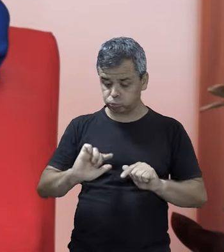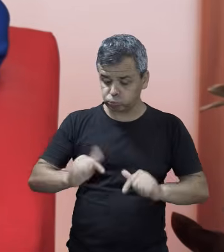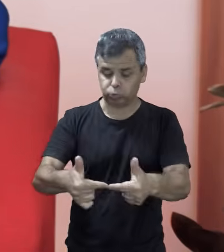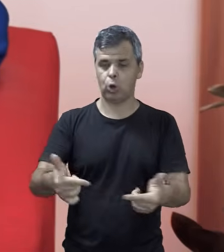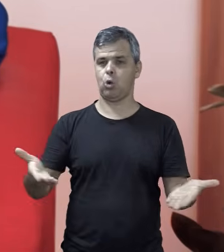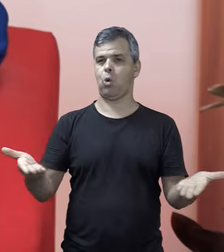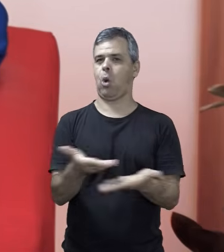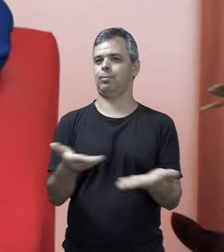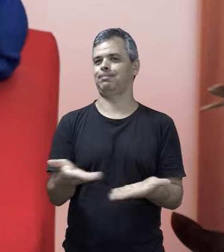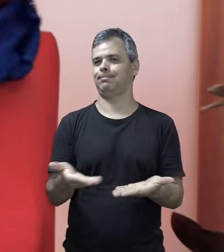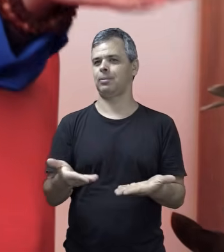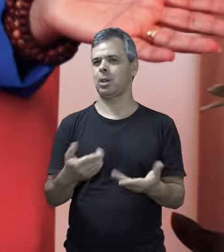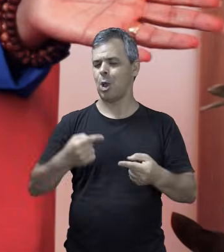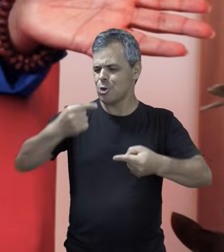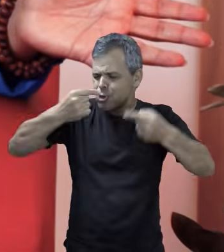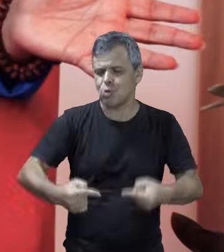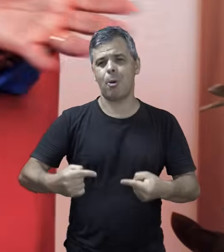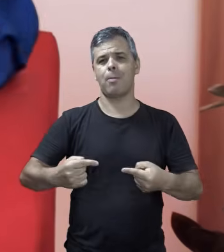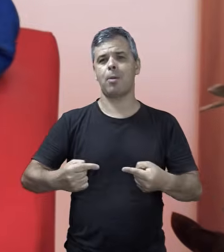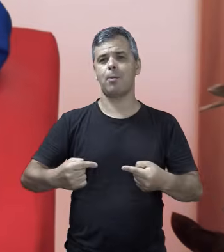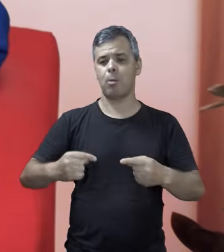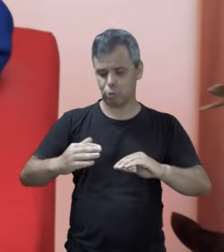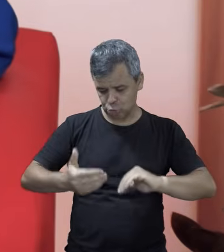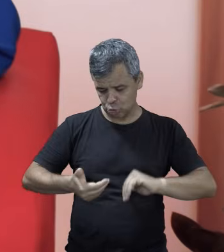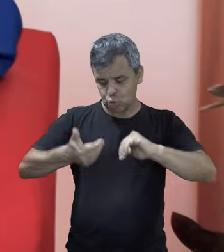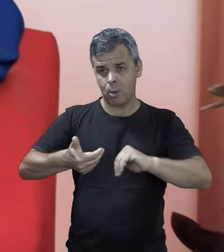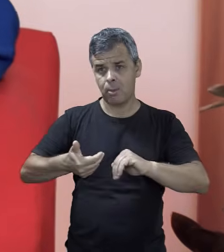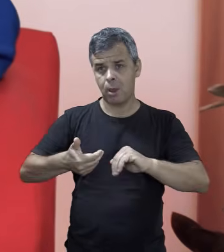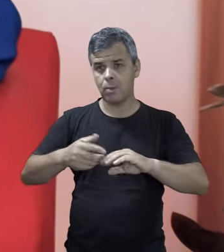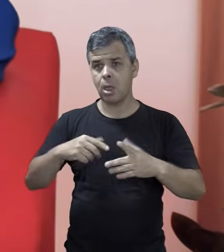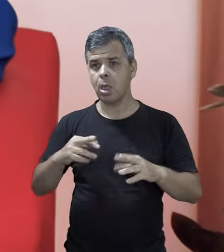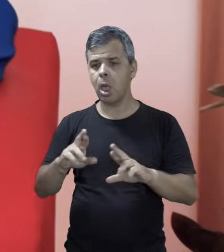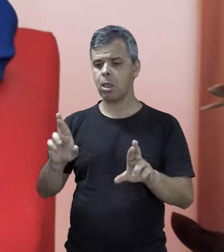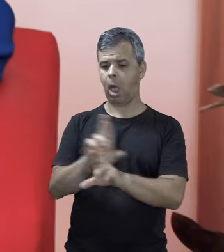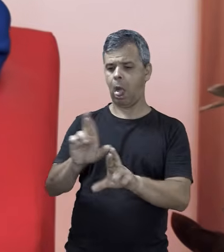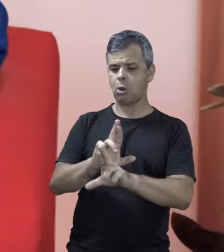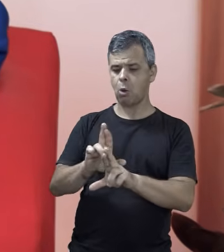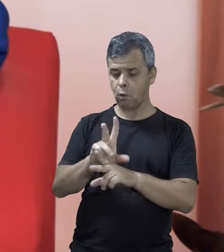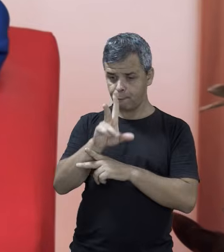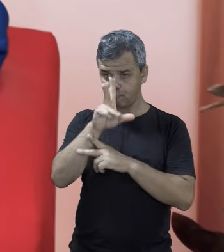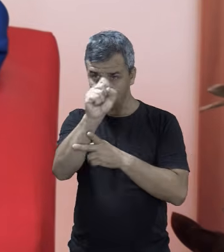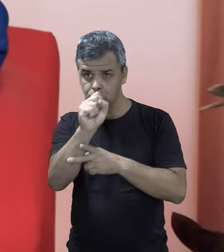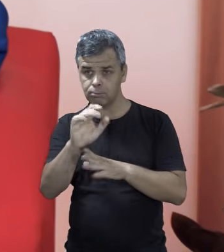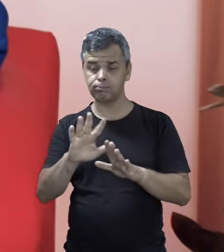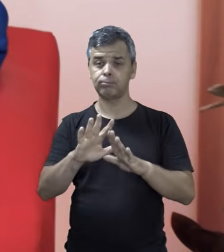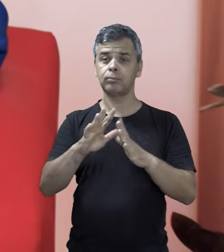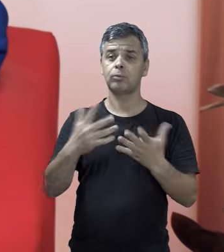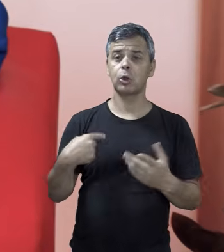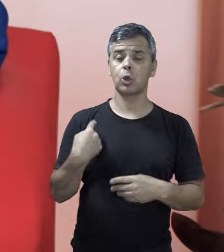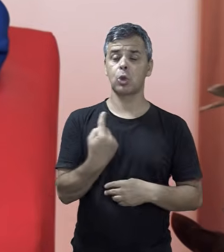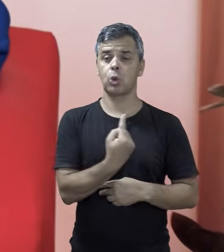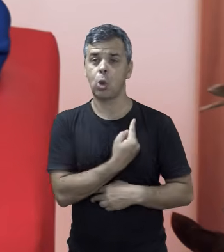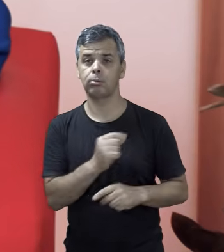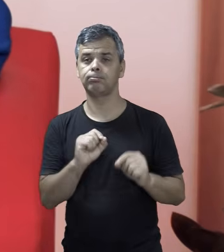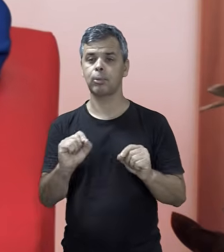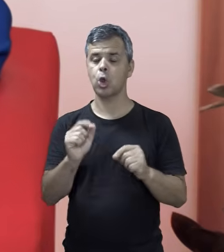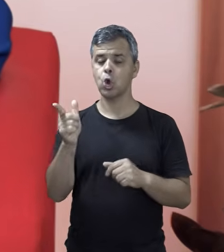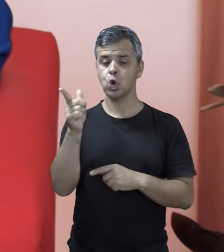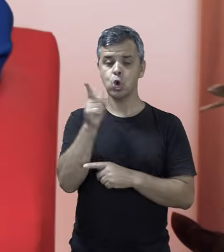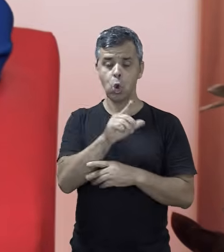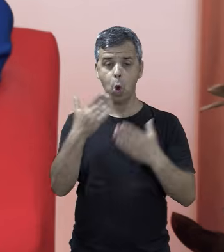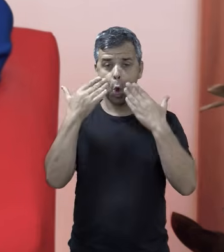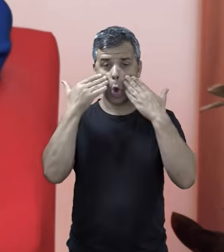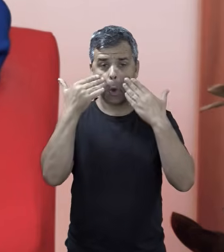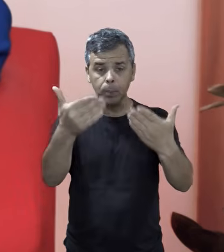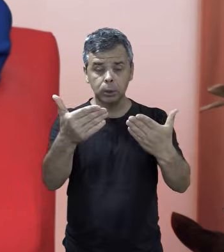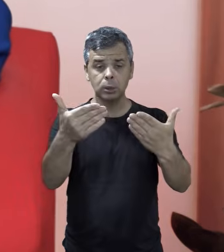enfrentando hoje com a disputa no próprio Congresso, nessa realidade, essa correlação de forças, como que a gente consegue apresentar